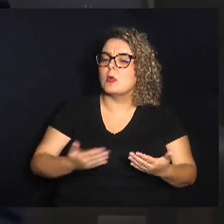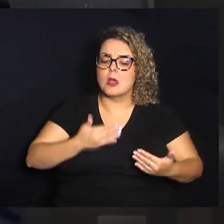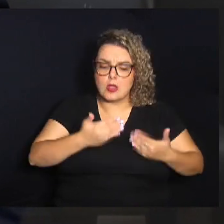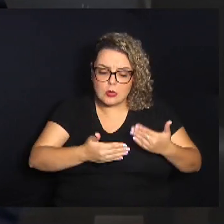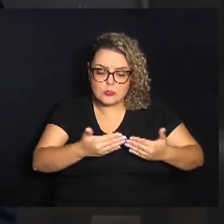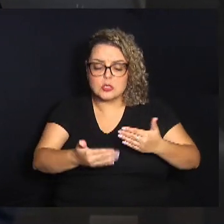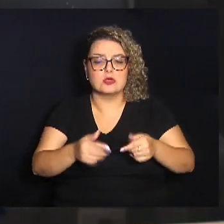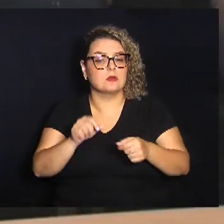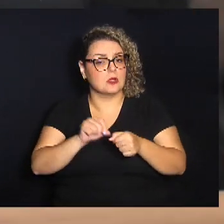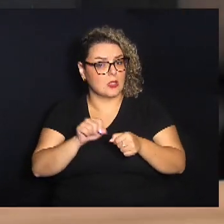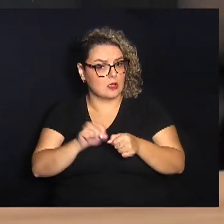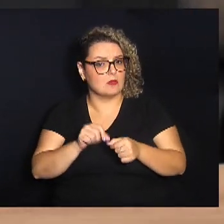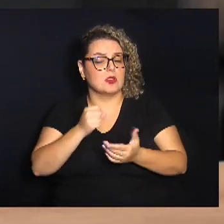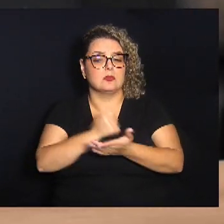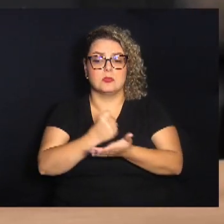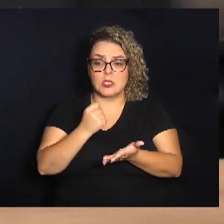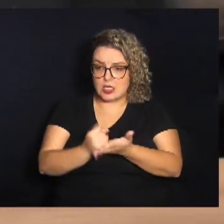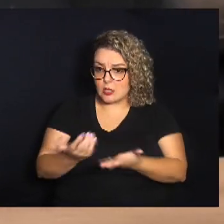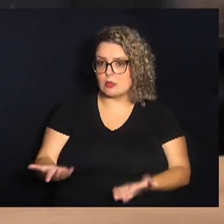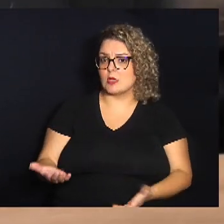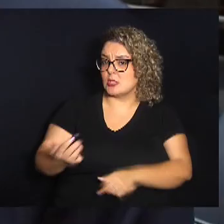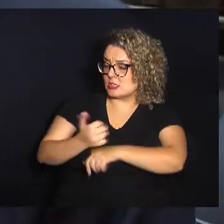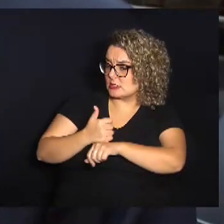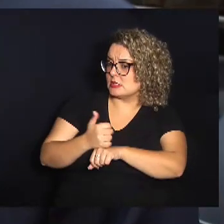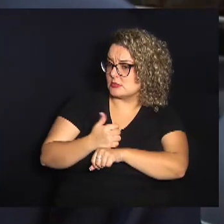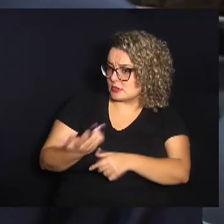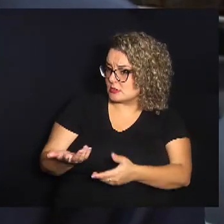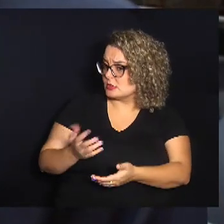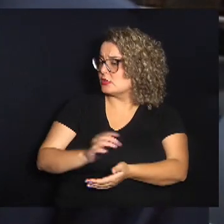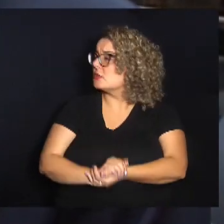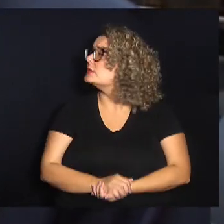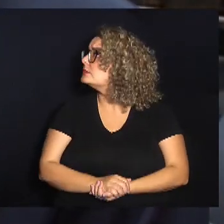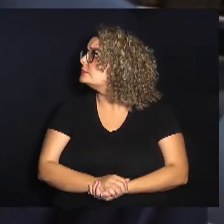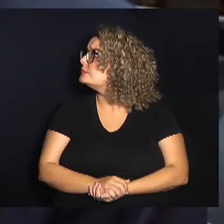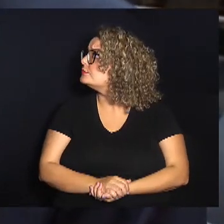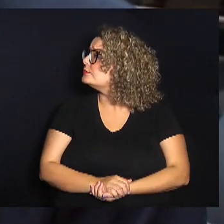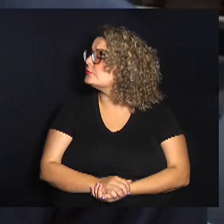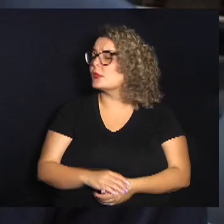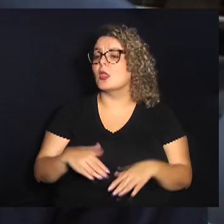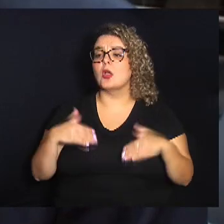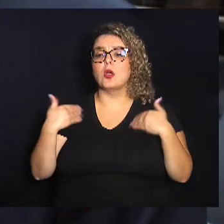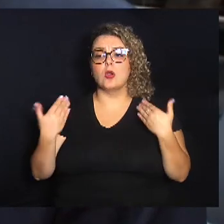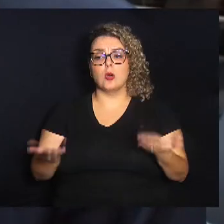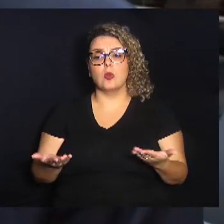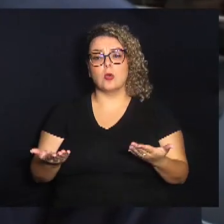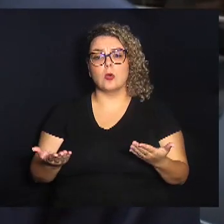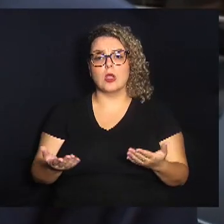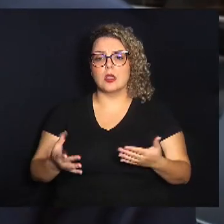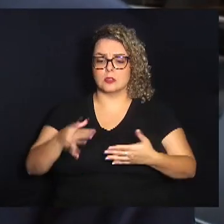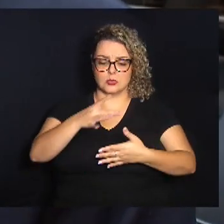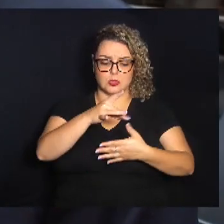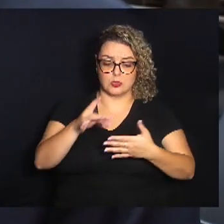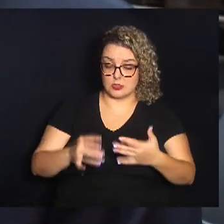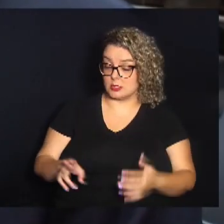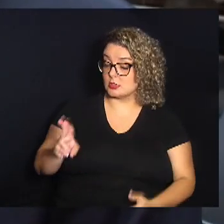realizado para as contratações desses profissionais. Quais são os critérios que eles usam para que as pessoas